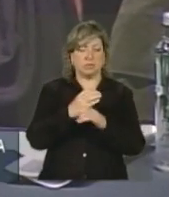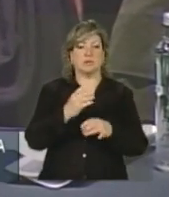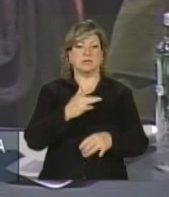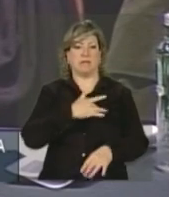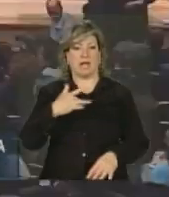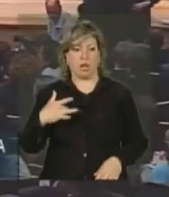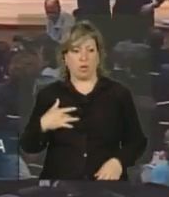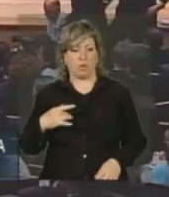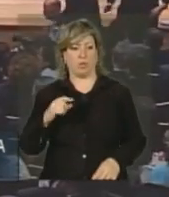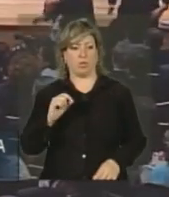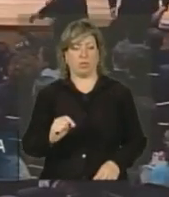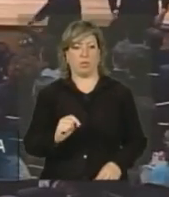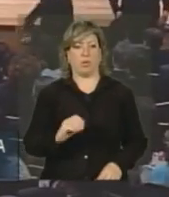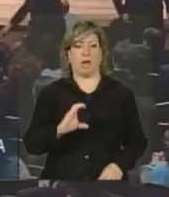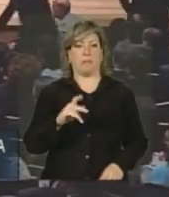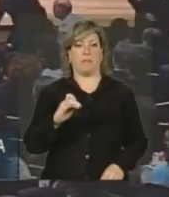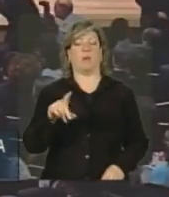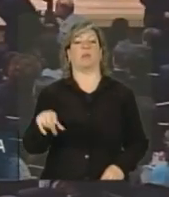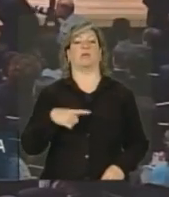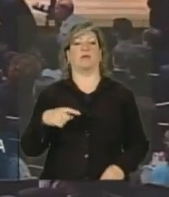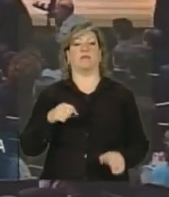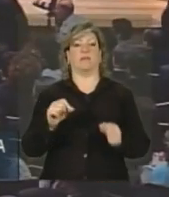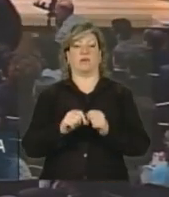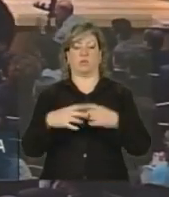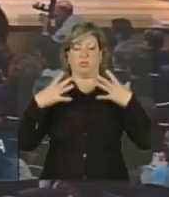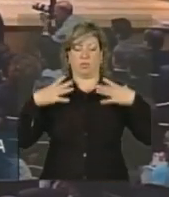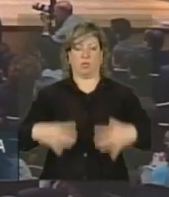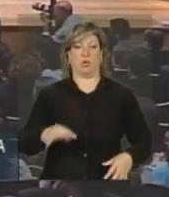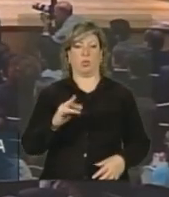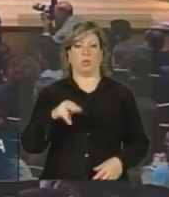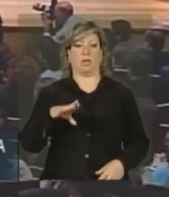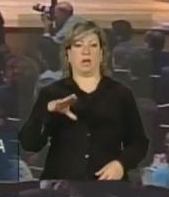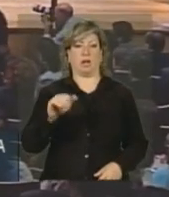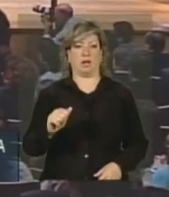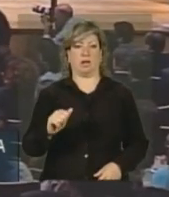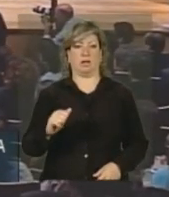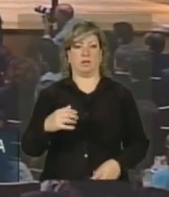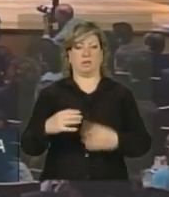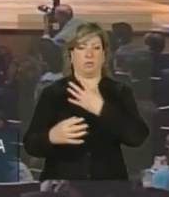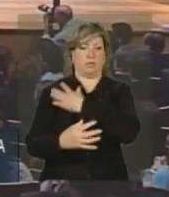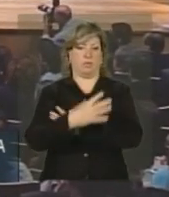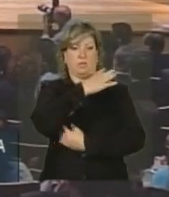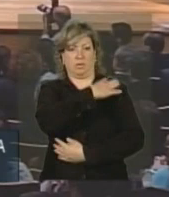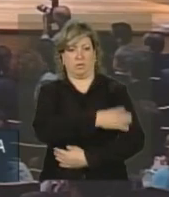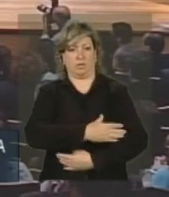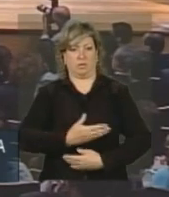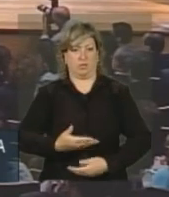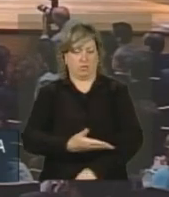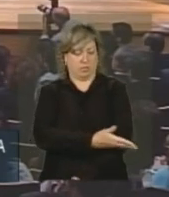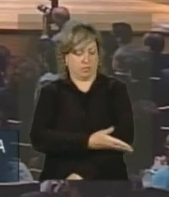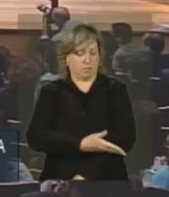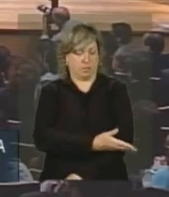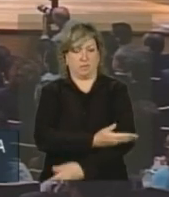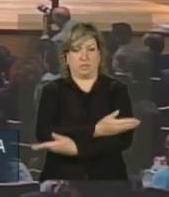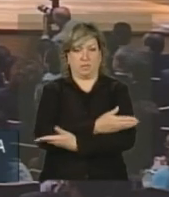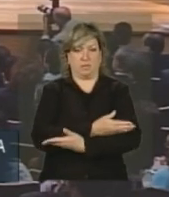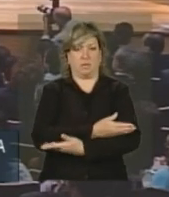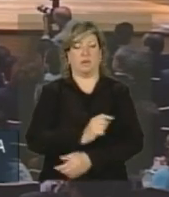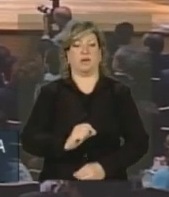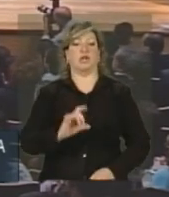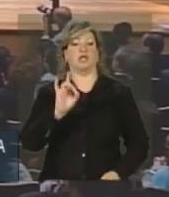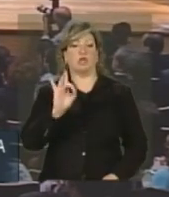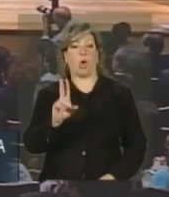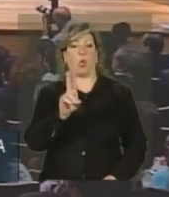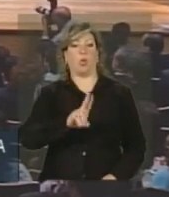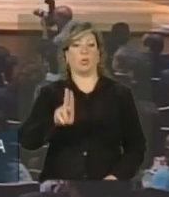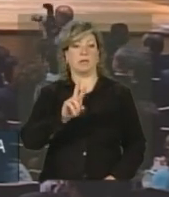O capelo é constituído por uma túnica pendente dos ombros até a altura do cotovelo, somente usada